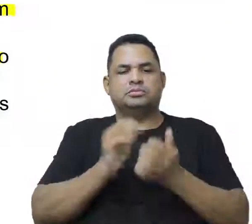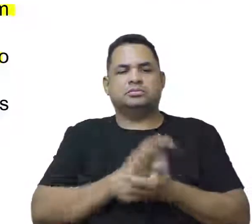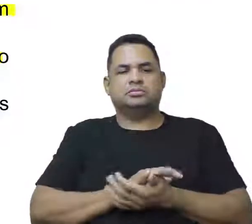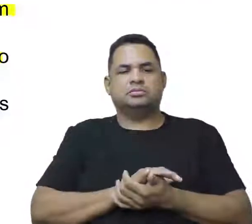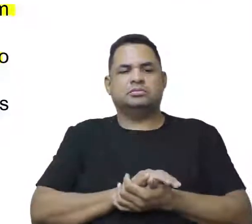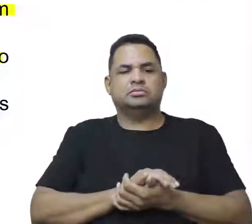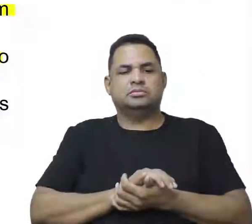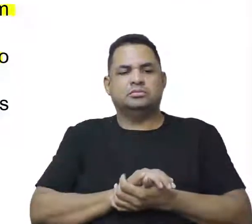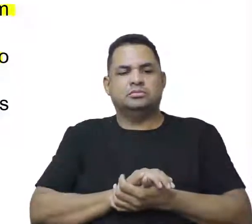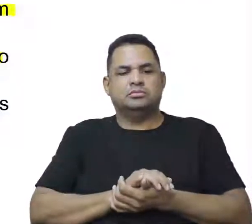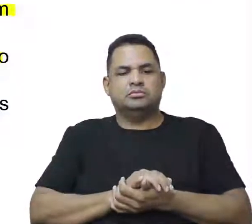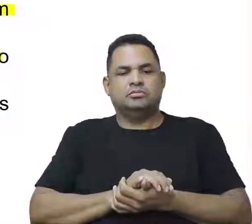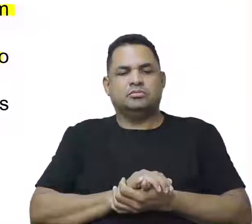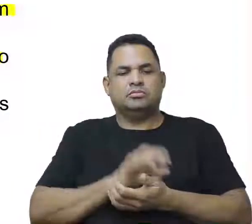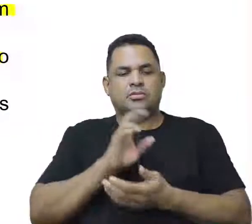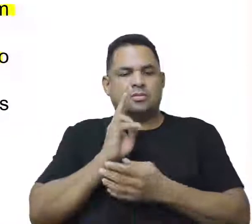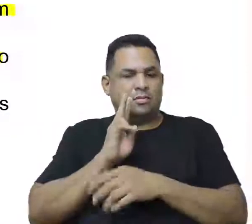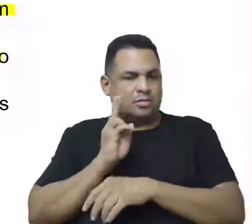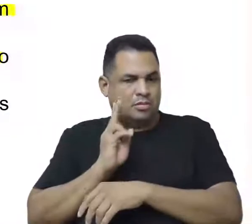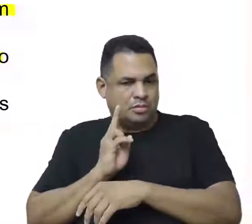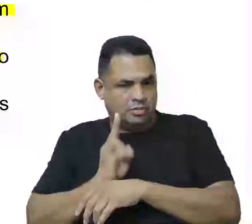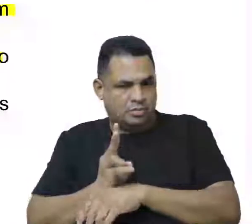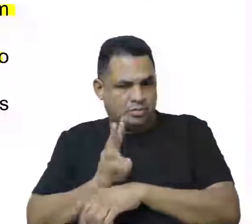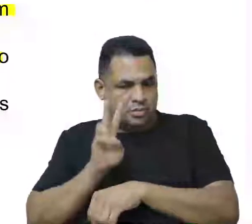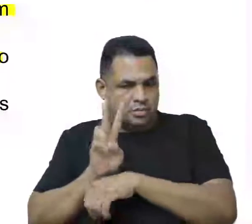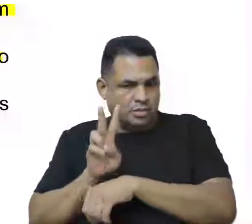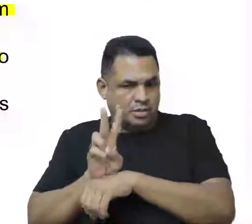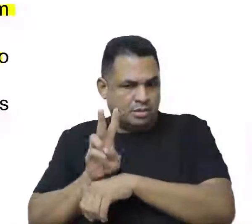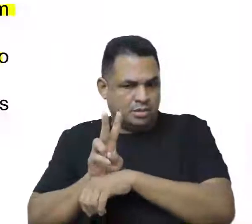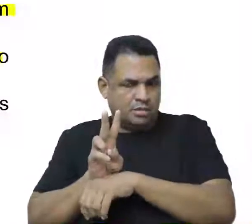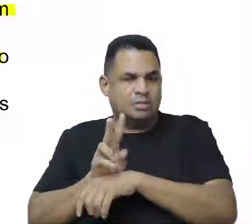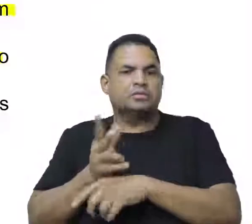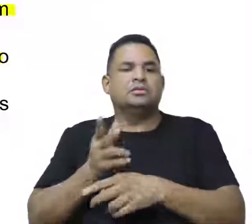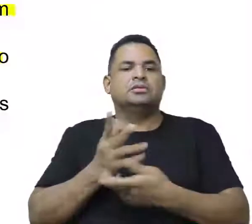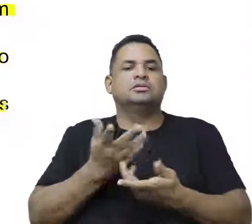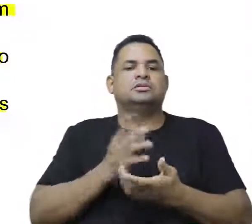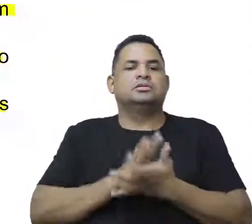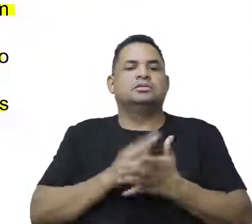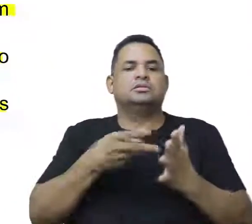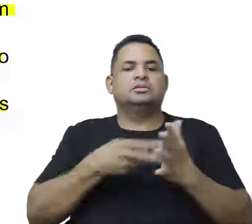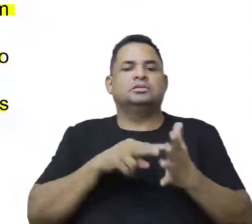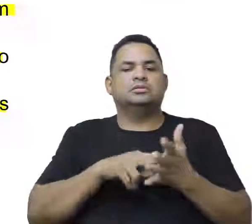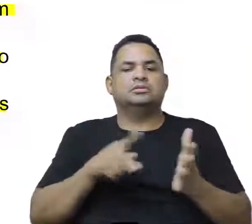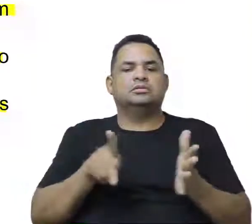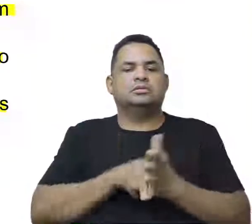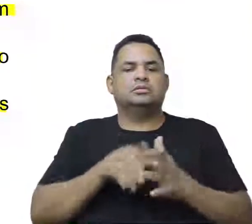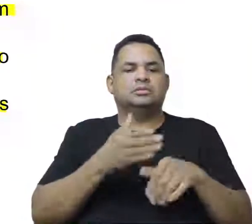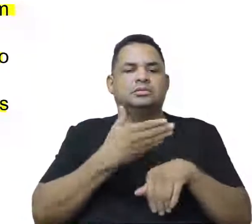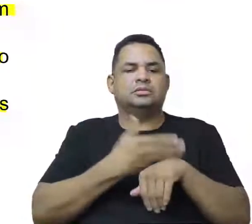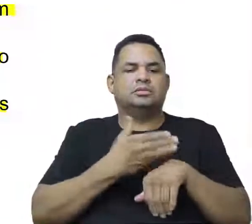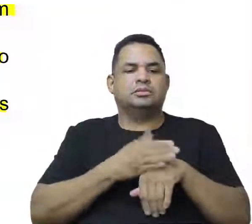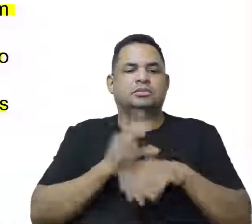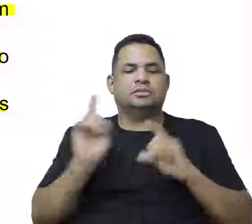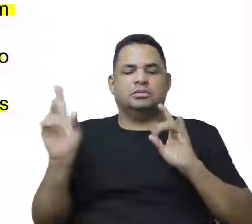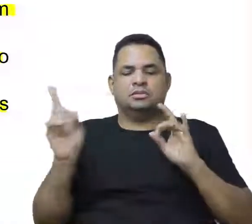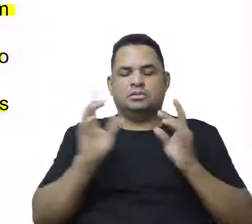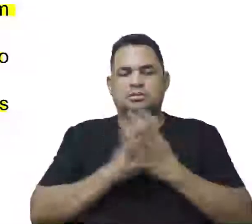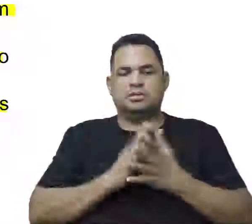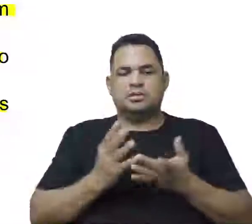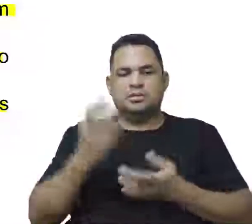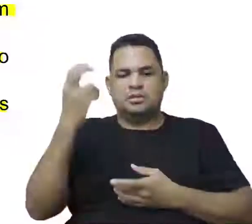E letra E, preservação dos significados próprios das práticas corporais em